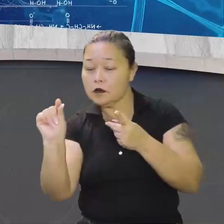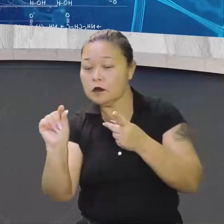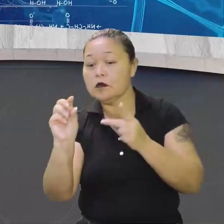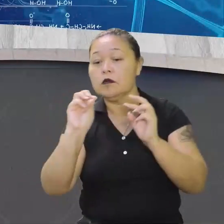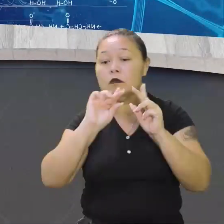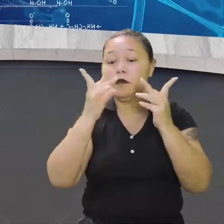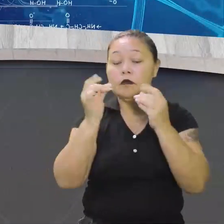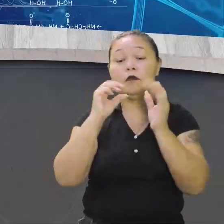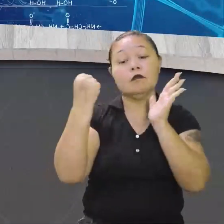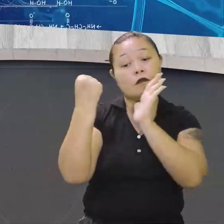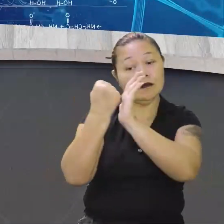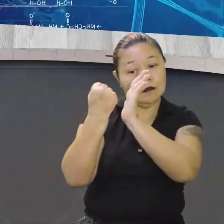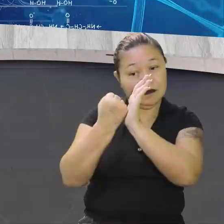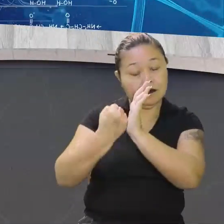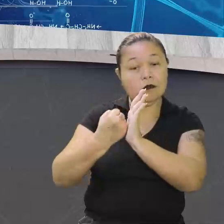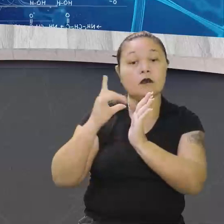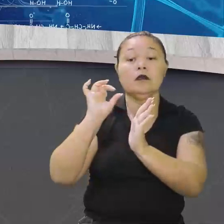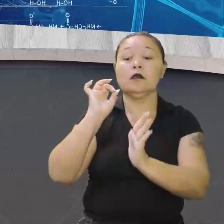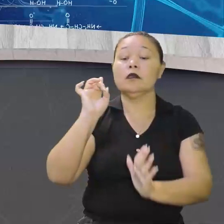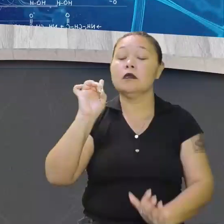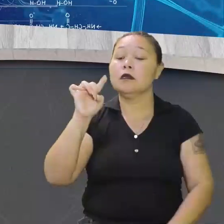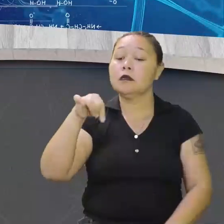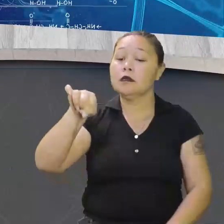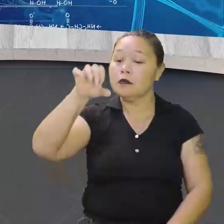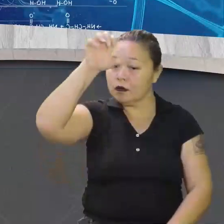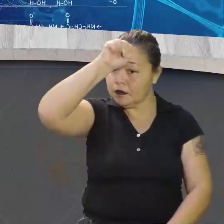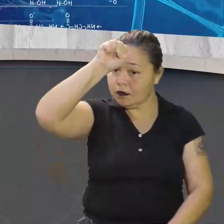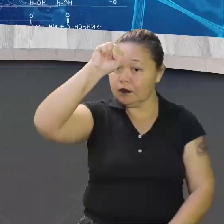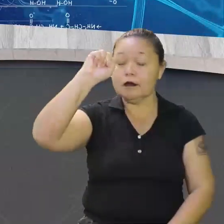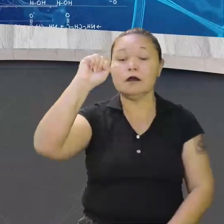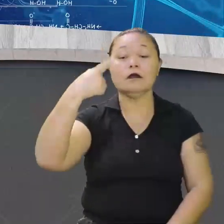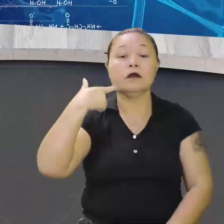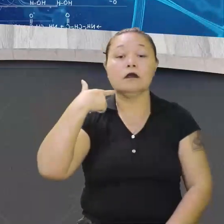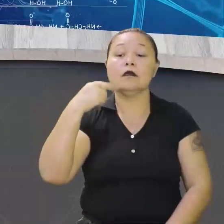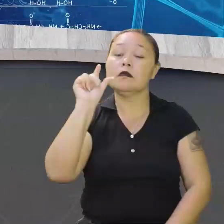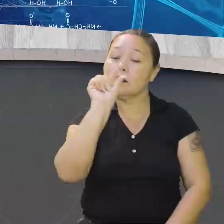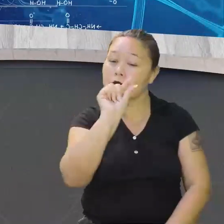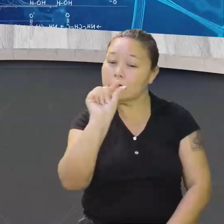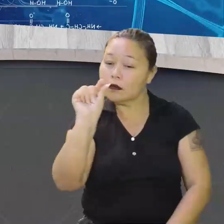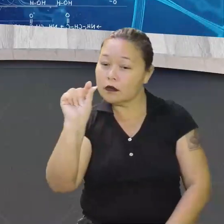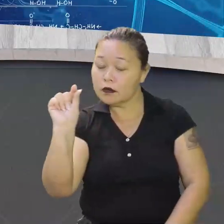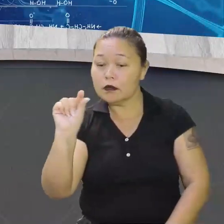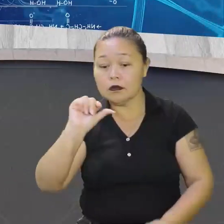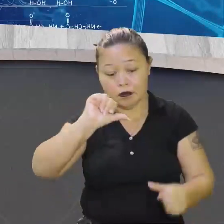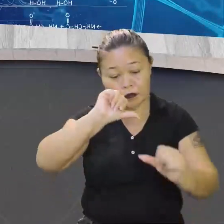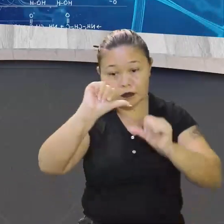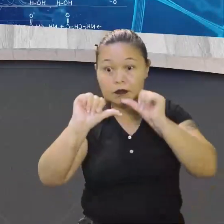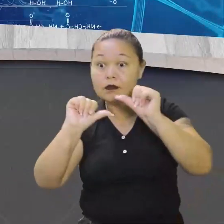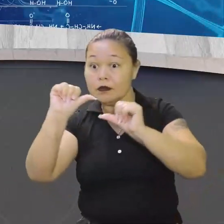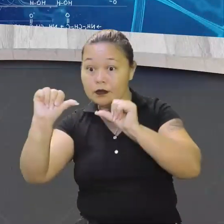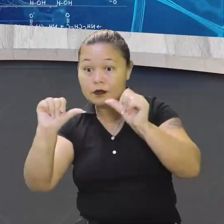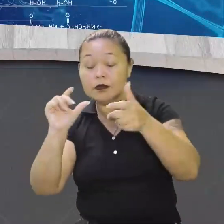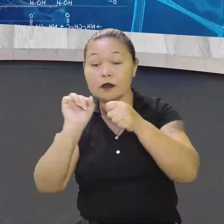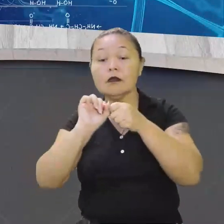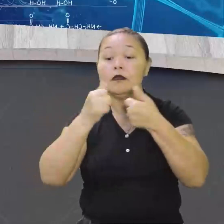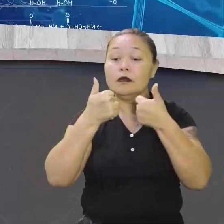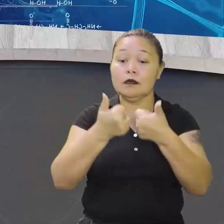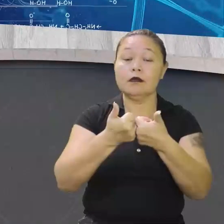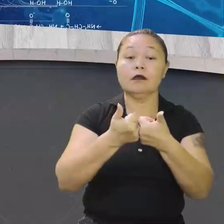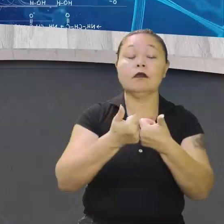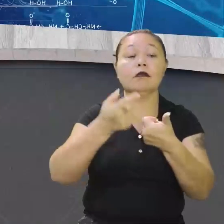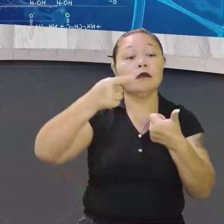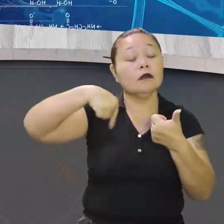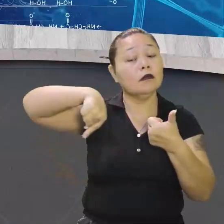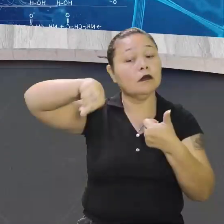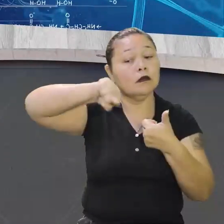o símbolo. E também, com certeza, você aprendeu nas unidades de conversão. Beleza? Para isso,